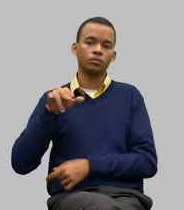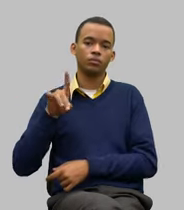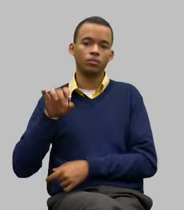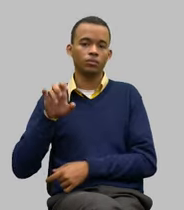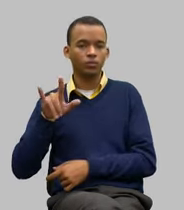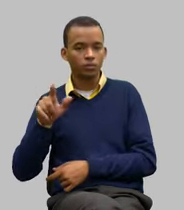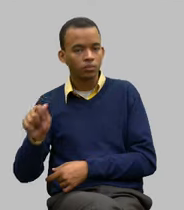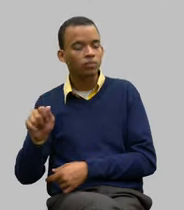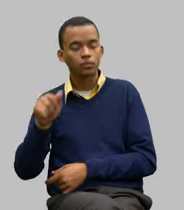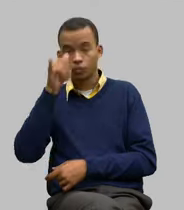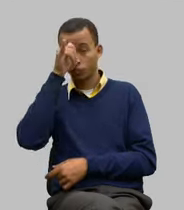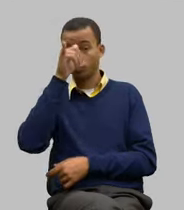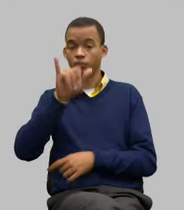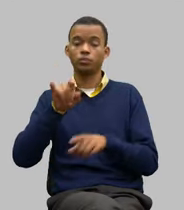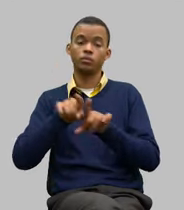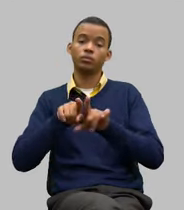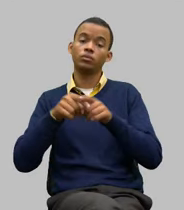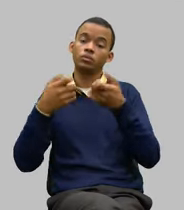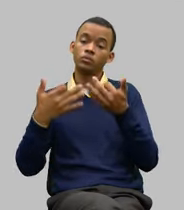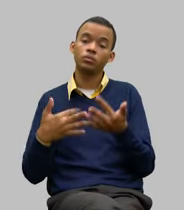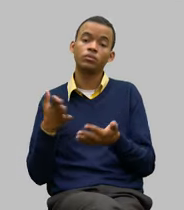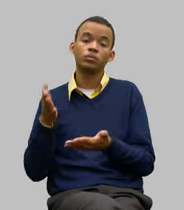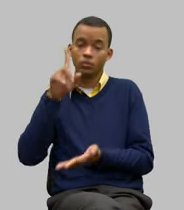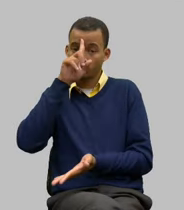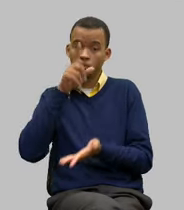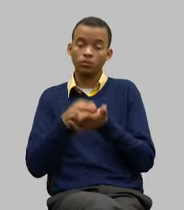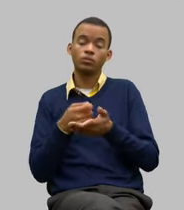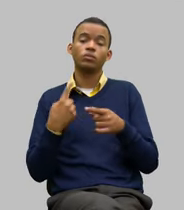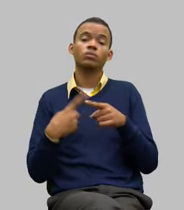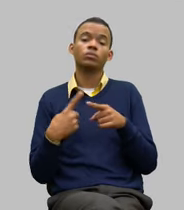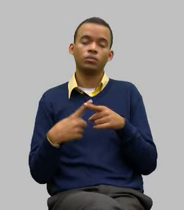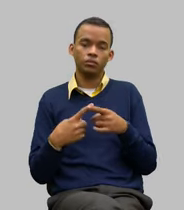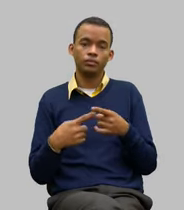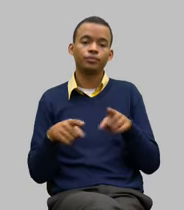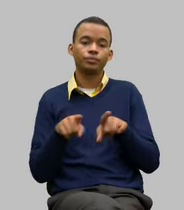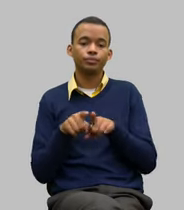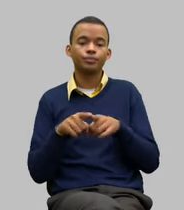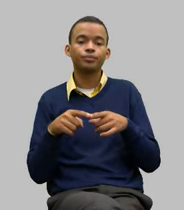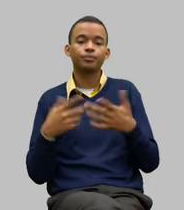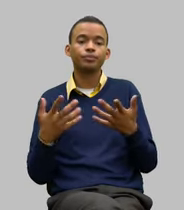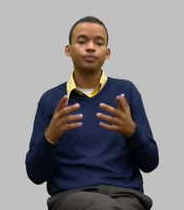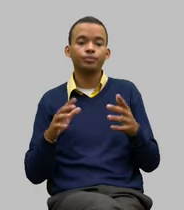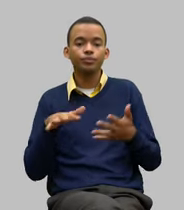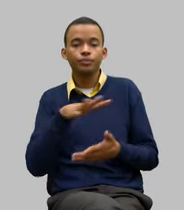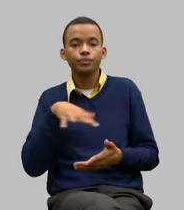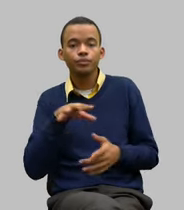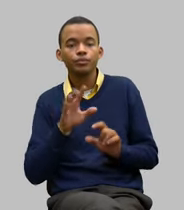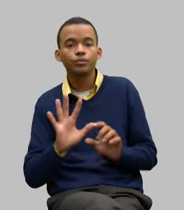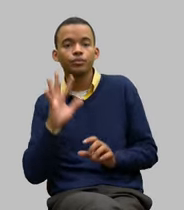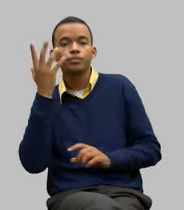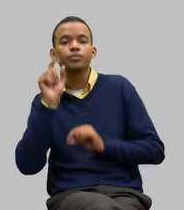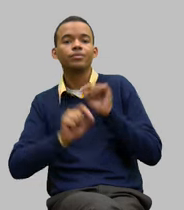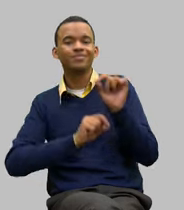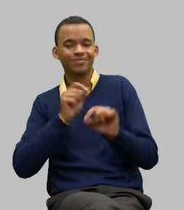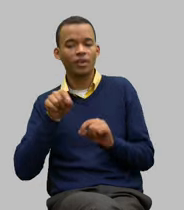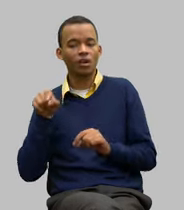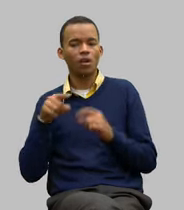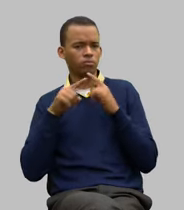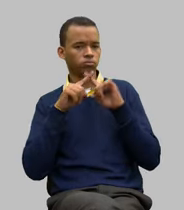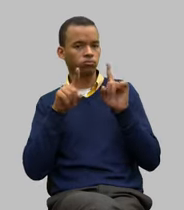sen pudesse noos informar Por que essa decisão foi tomada em que pé ou se ela foi tomada se a denúncia realmente guarda